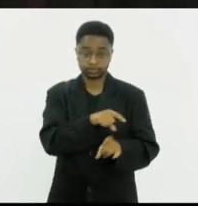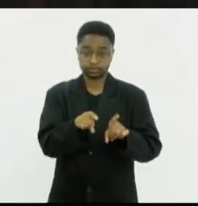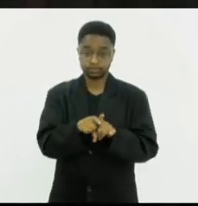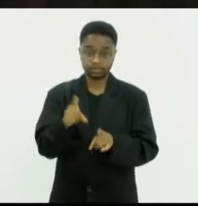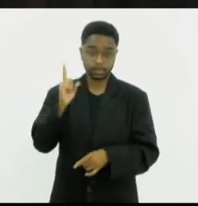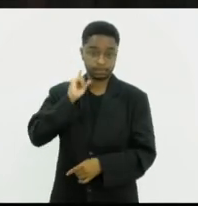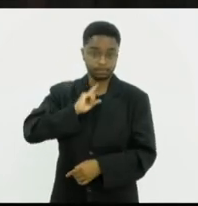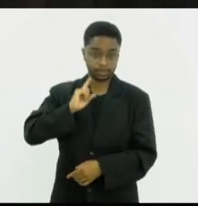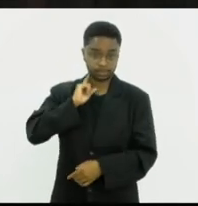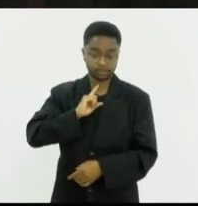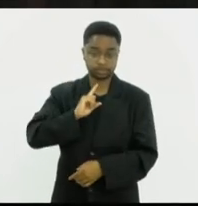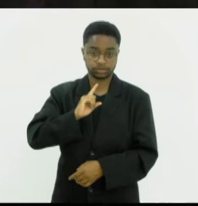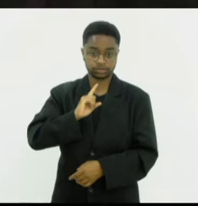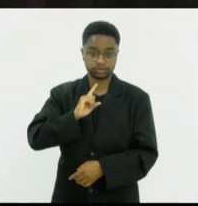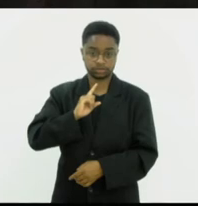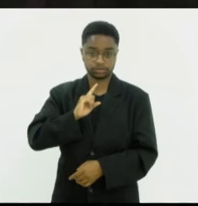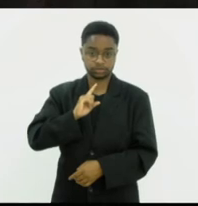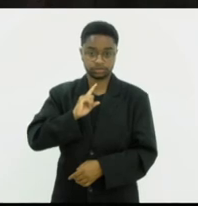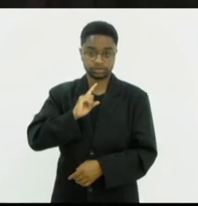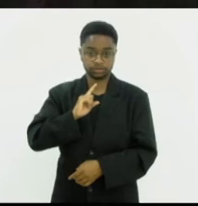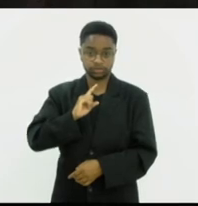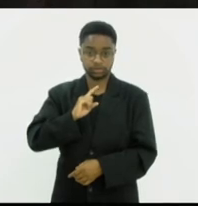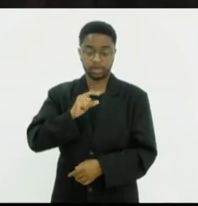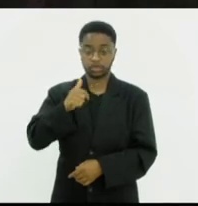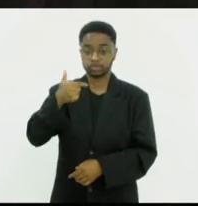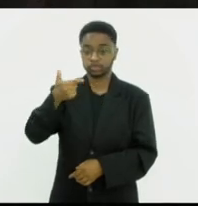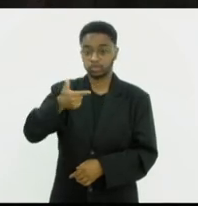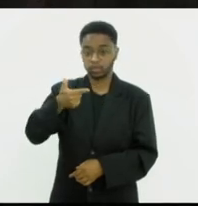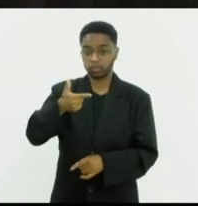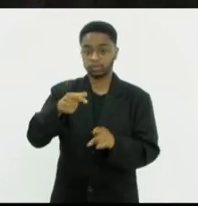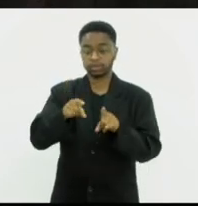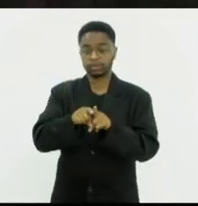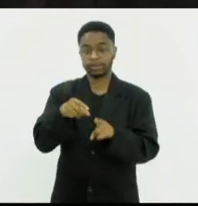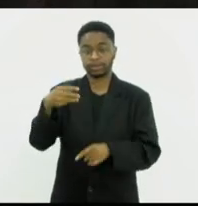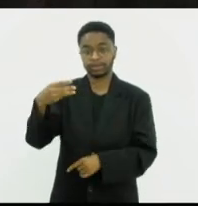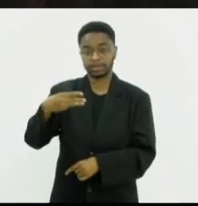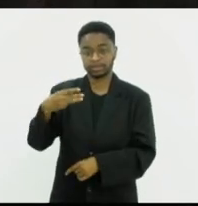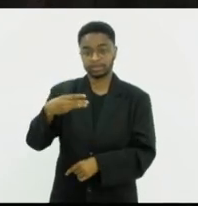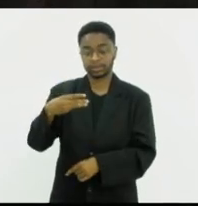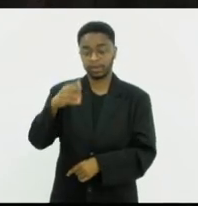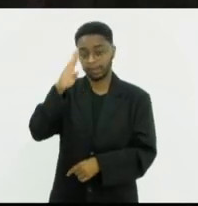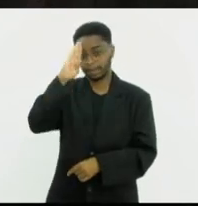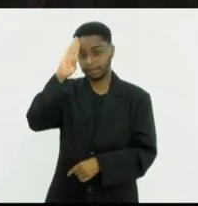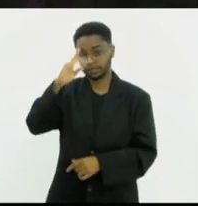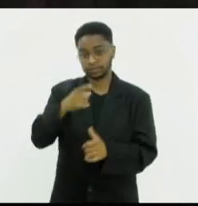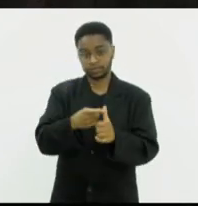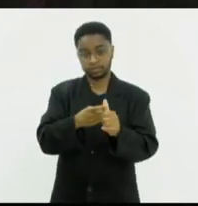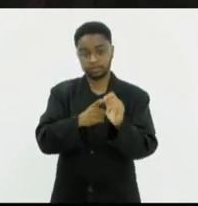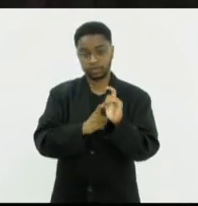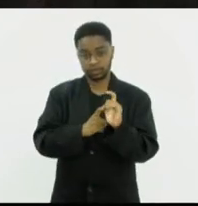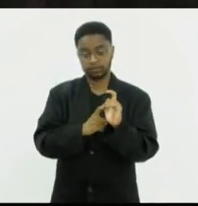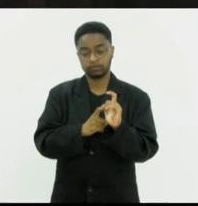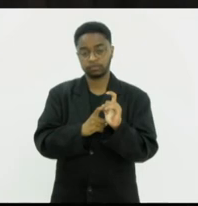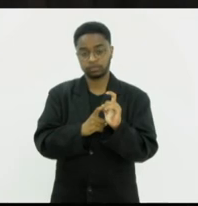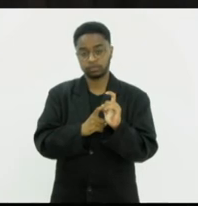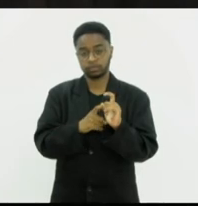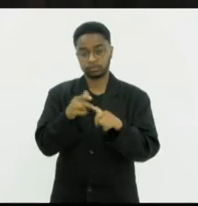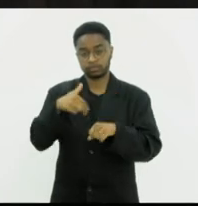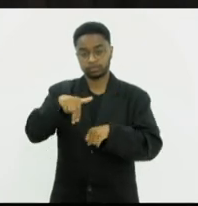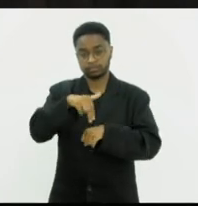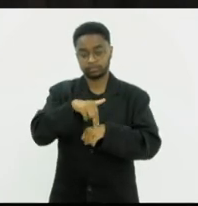Gerais são os segundos e terceiros maiores devedores à